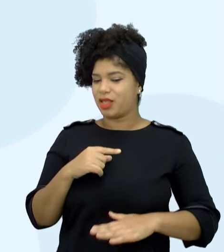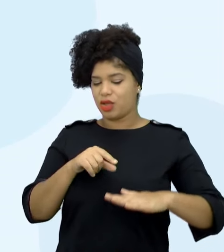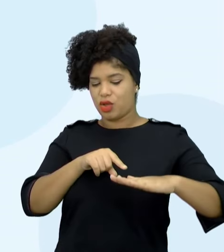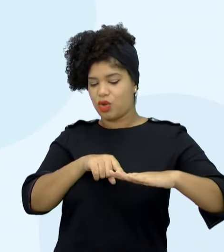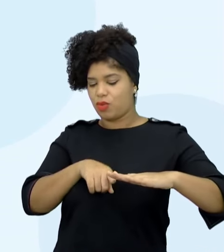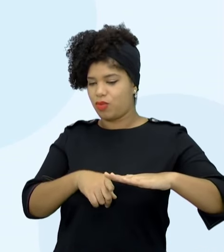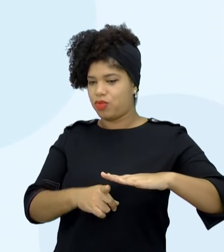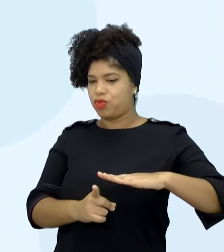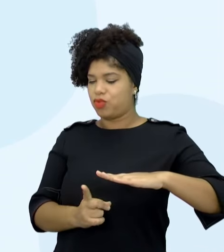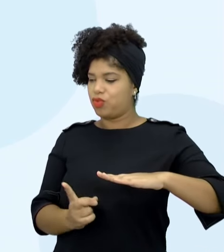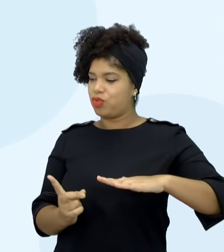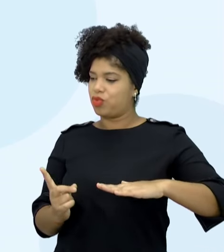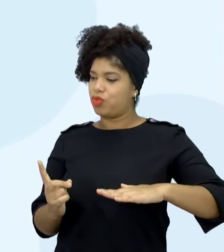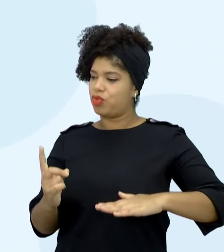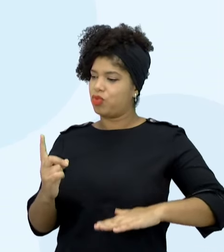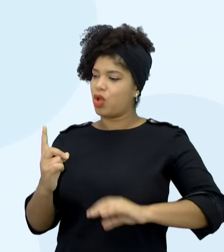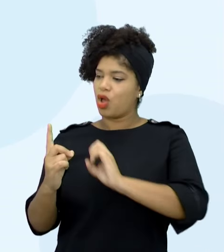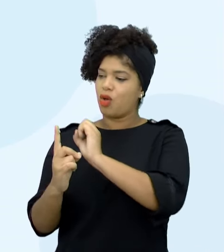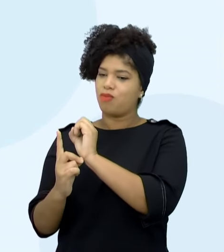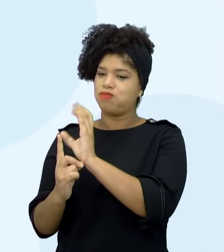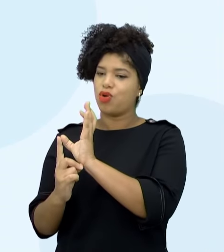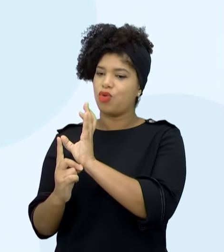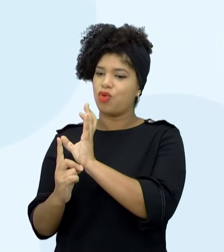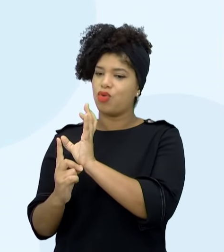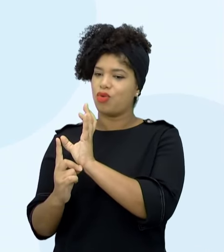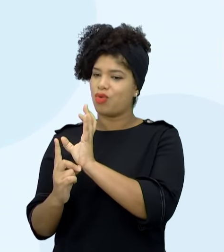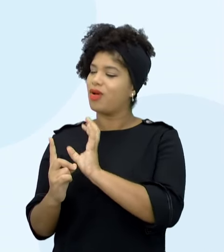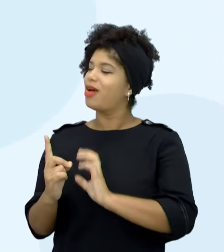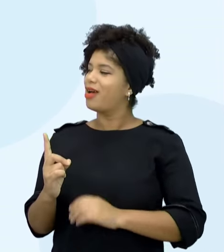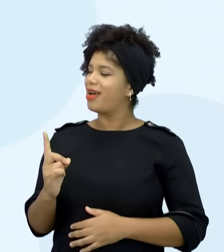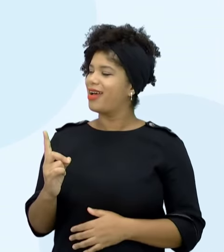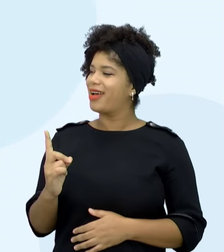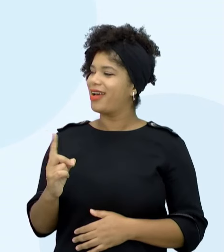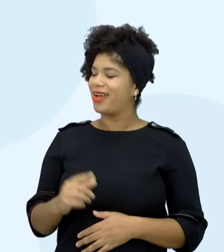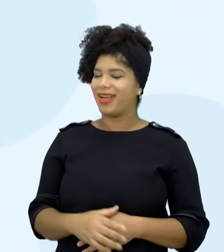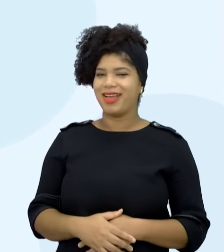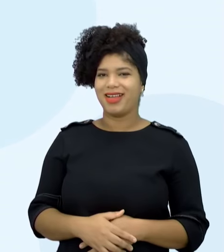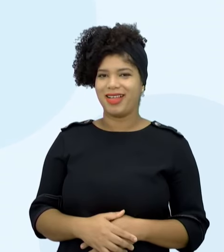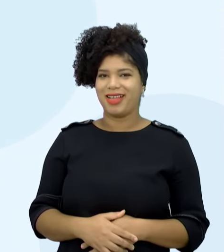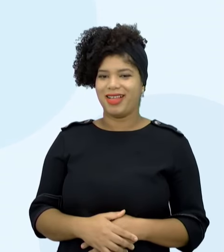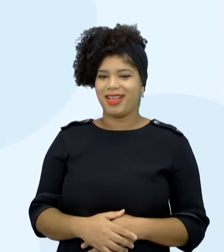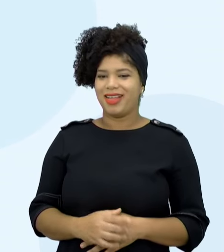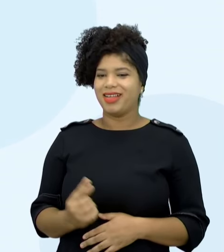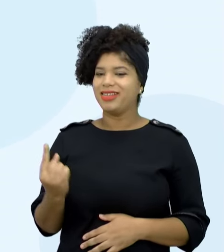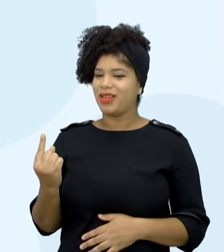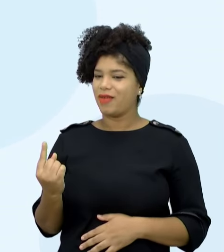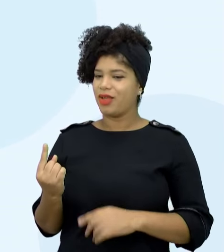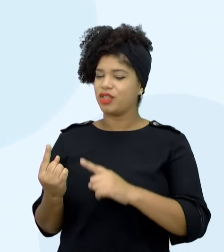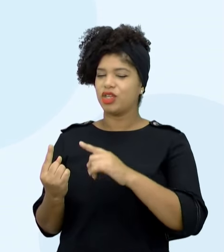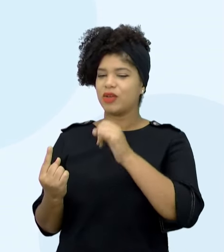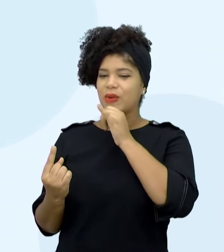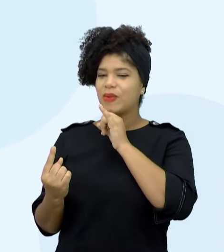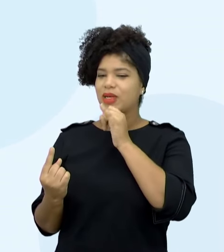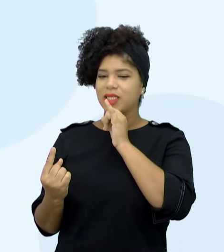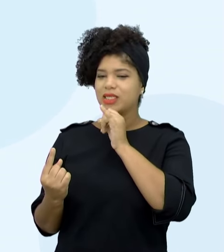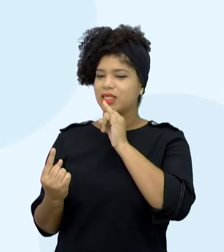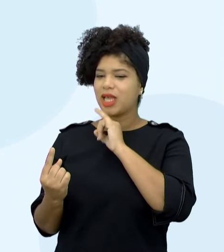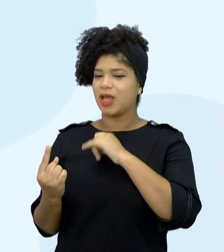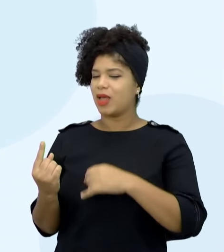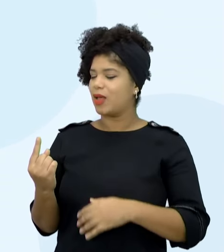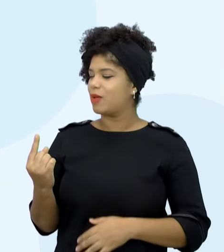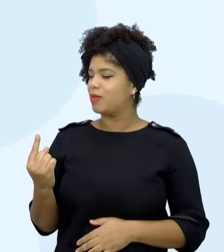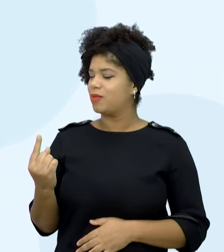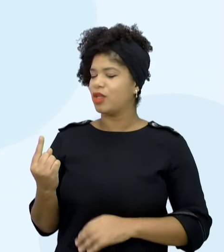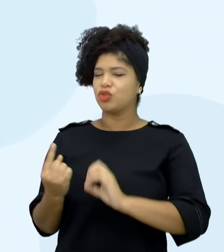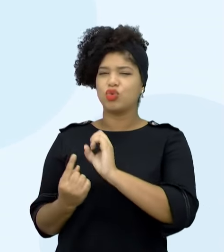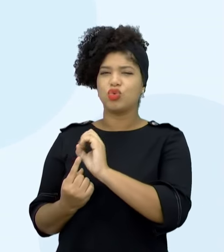e vai fazer a lâmpada, então, acender. Essa lâmpada que está aí é só uma